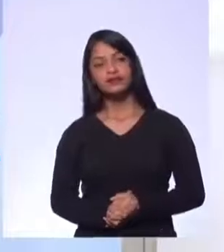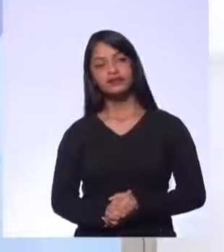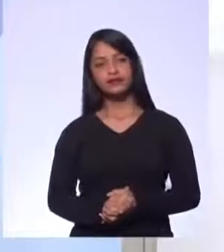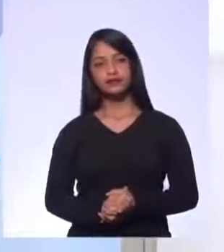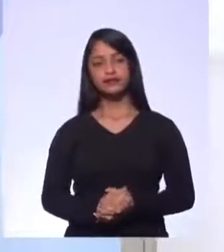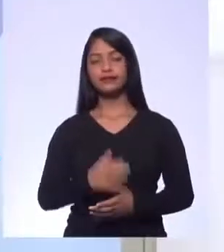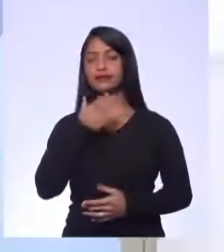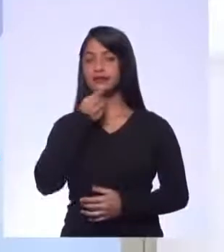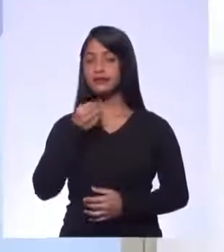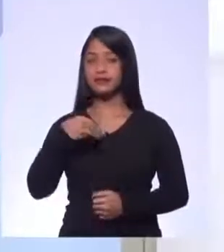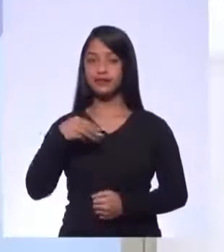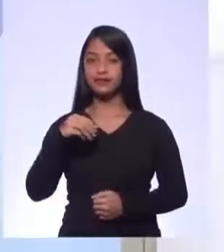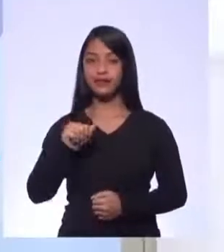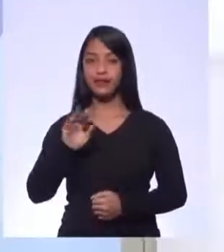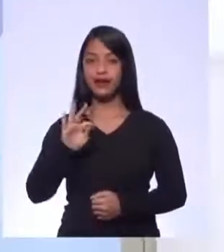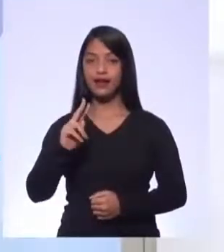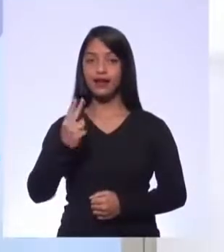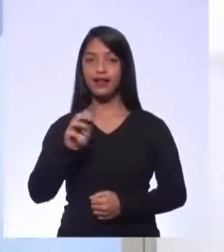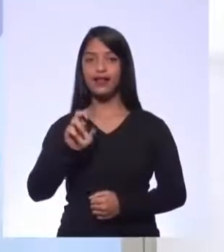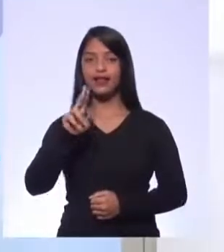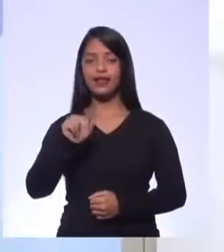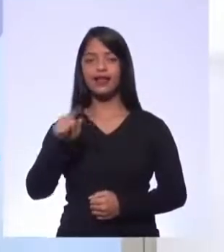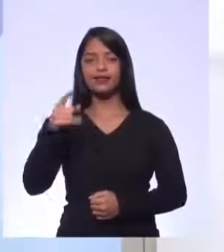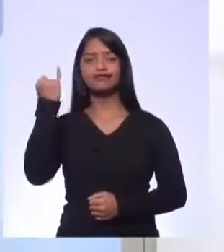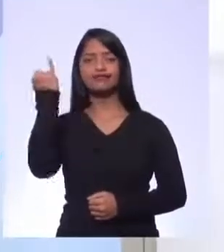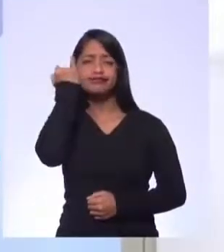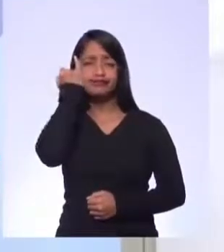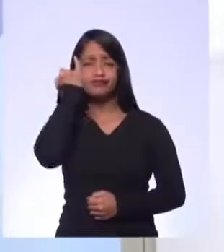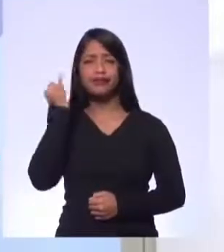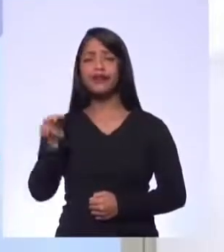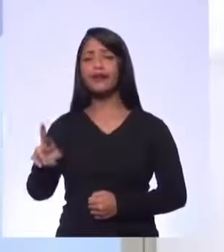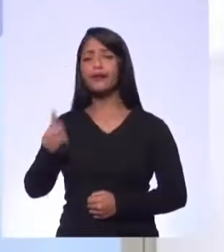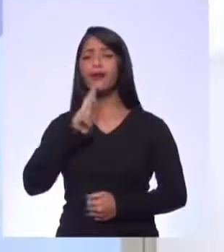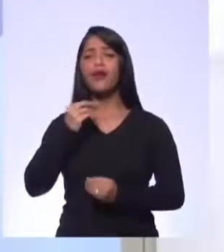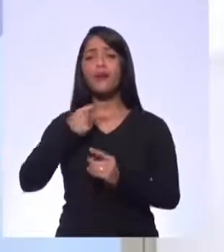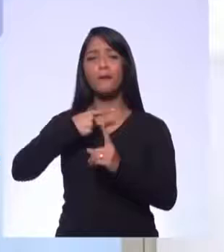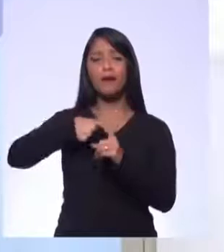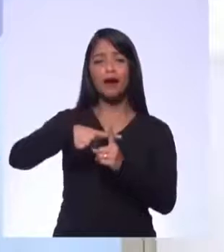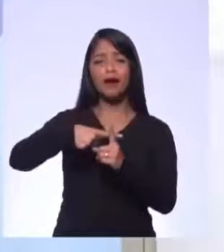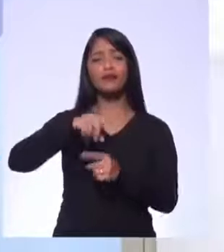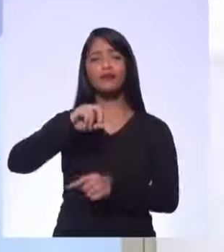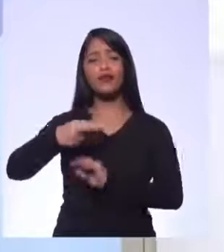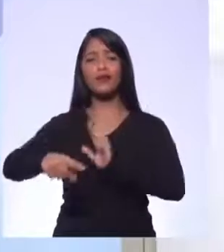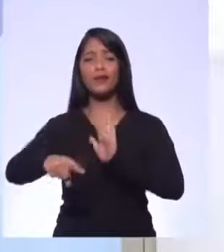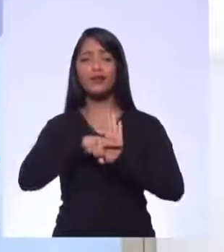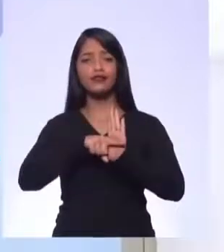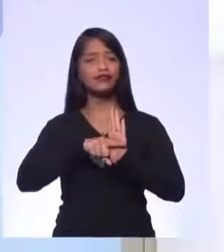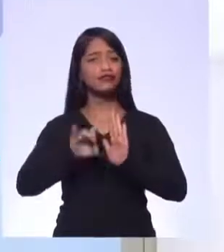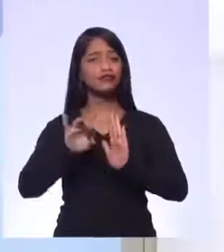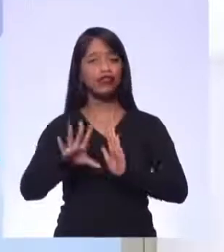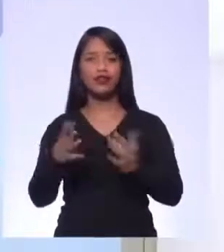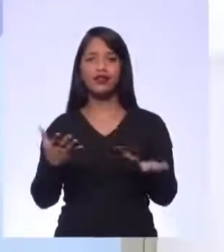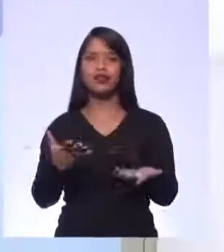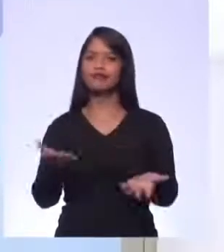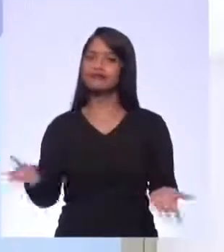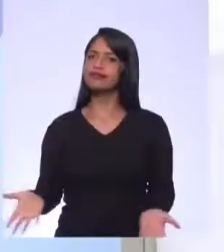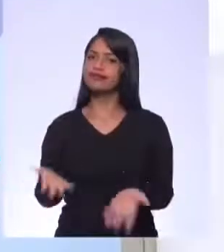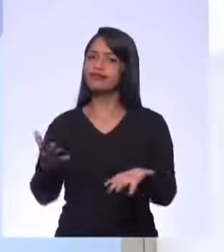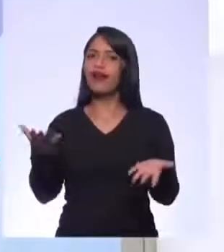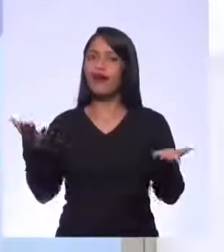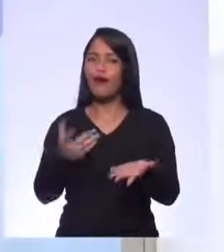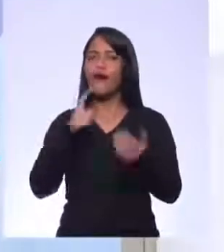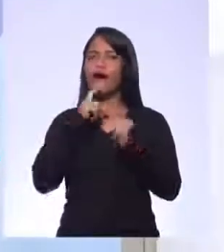o Matheus foi mais preguiçoso. Ele colocou só o sinal de mais e menos. Ô, Matheus, tá frio, mas vamos levantar aí esse ânimo,